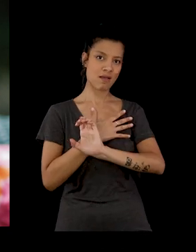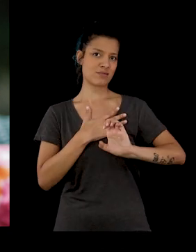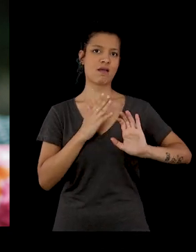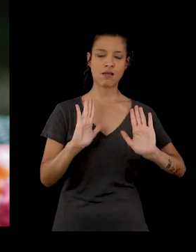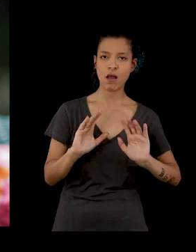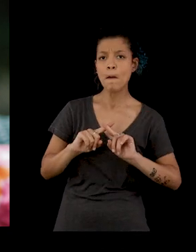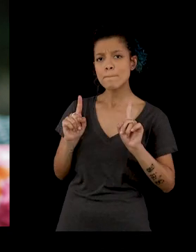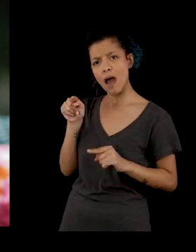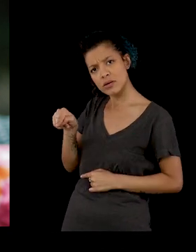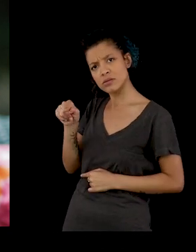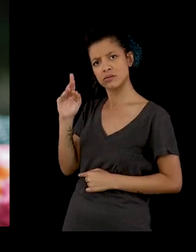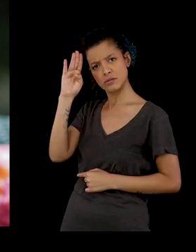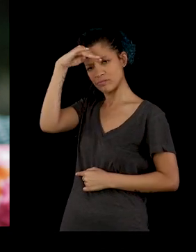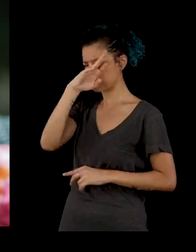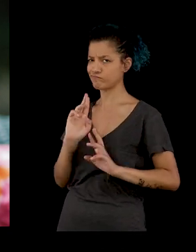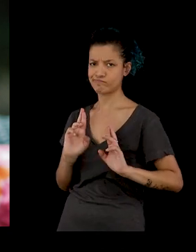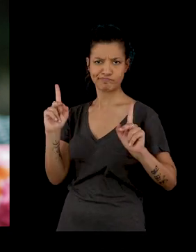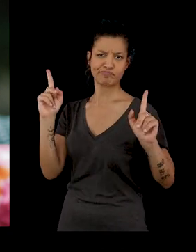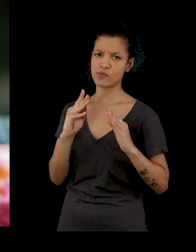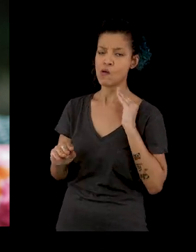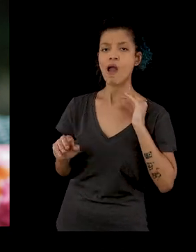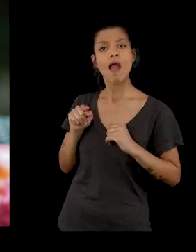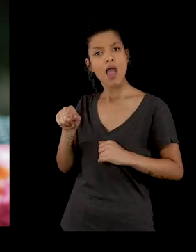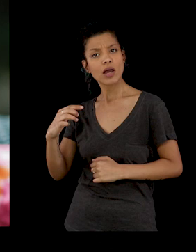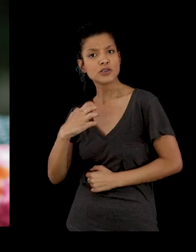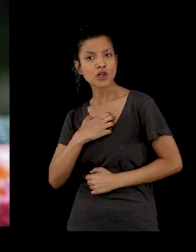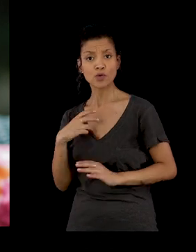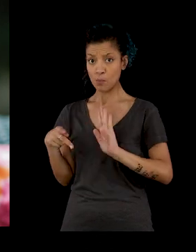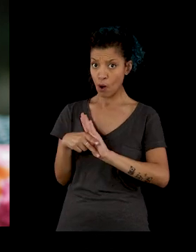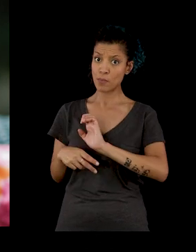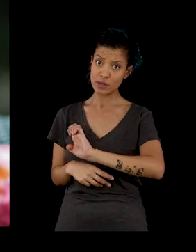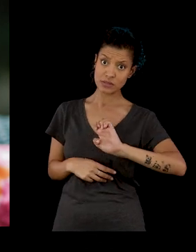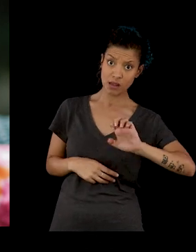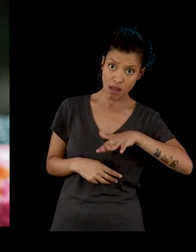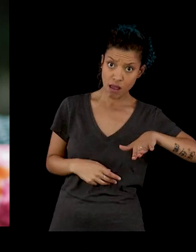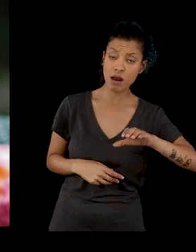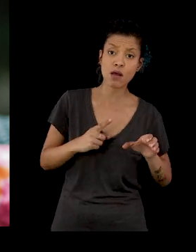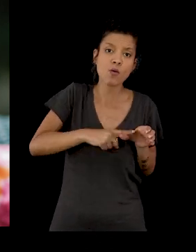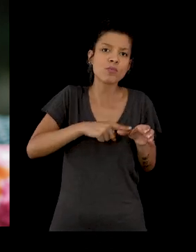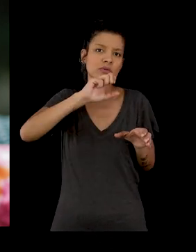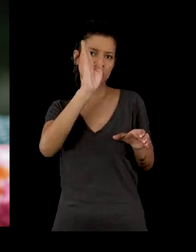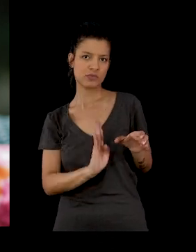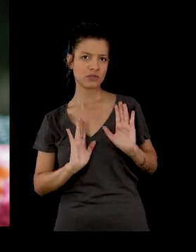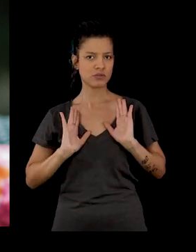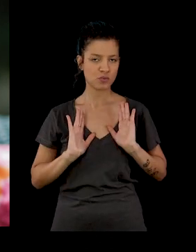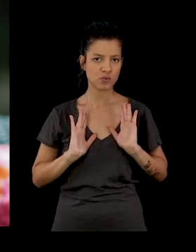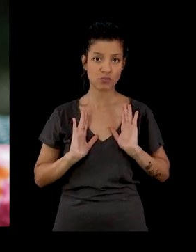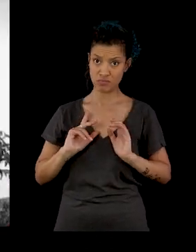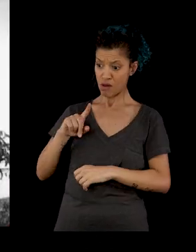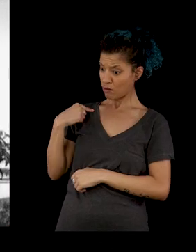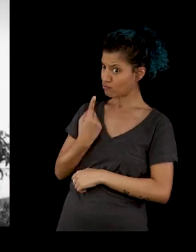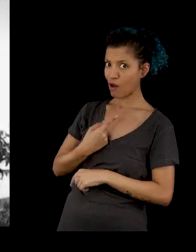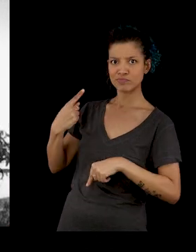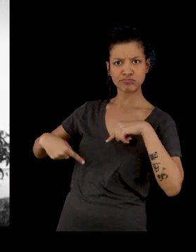cada vez se tornou mais a esquerda do Partido Comunista Brasileiro, que a gente discutia muito, não é que a gente aceitasse, a gente